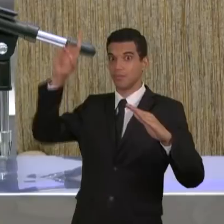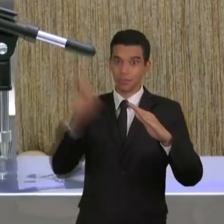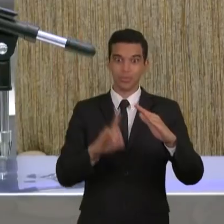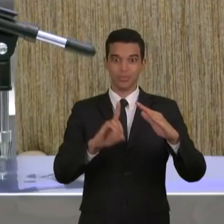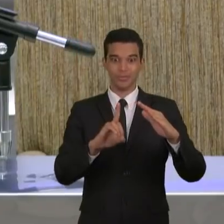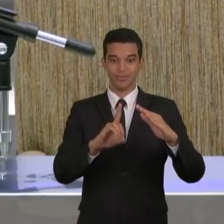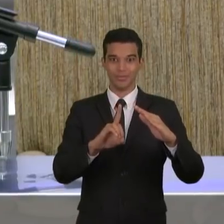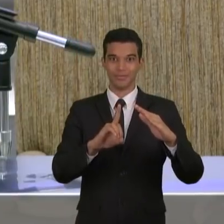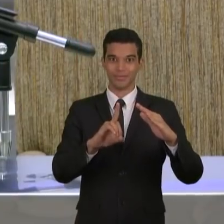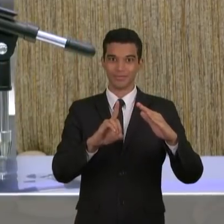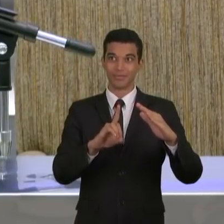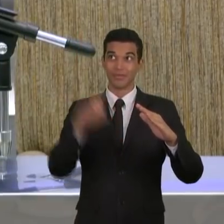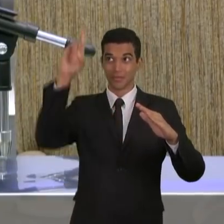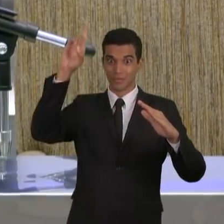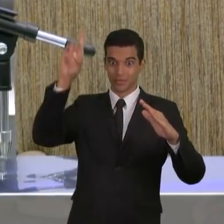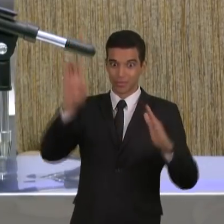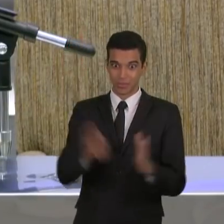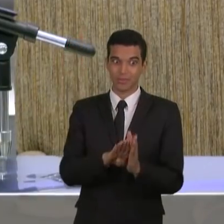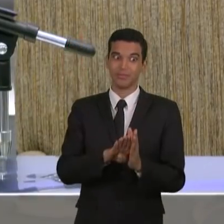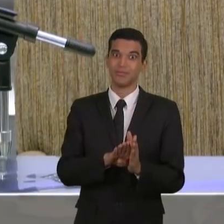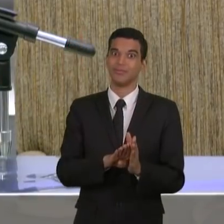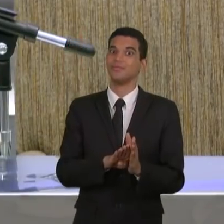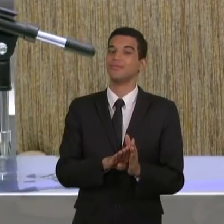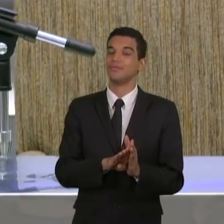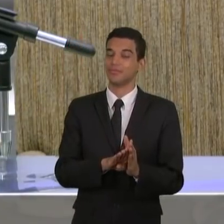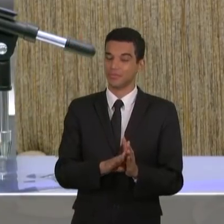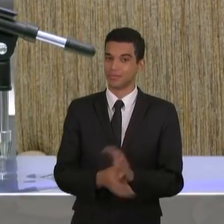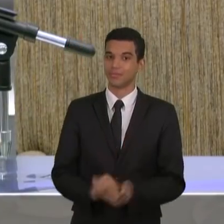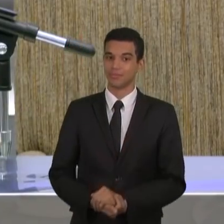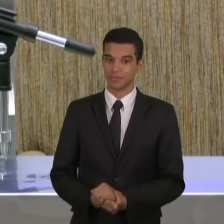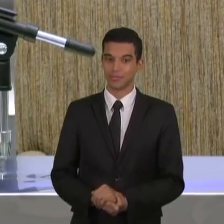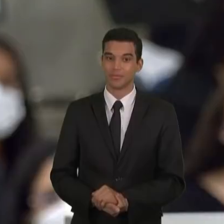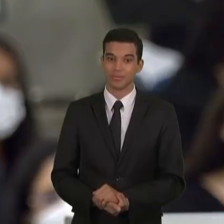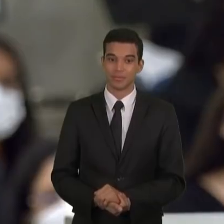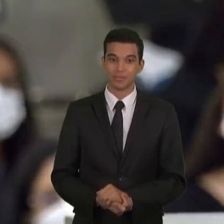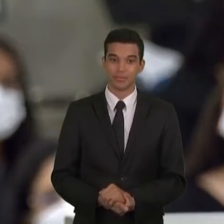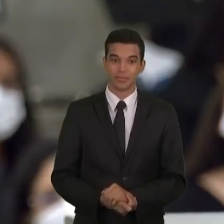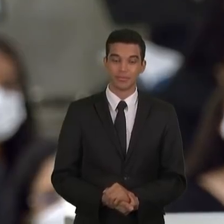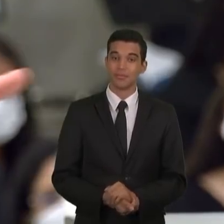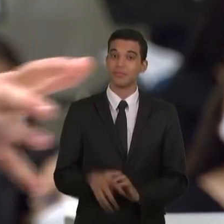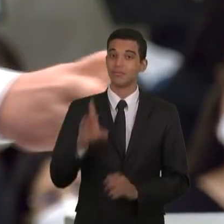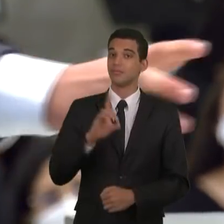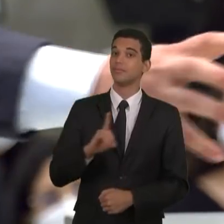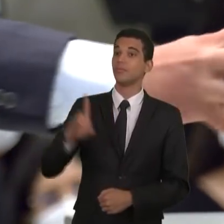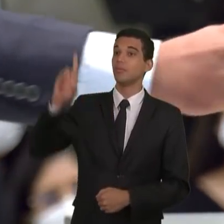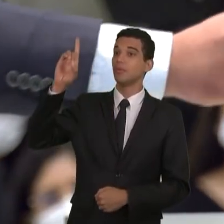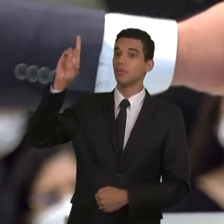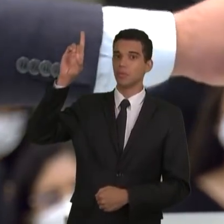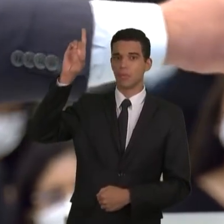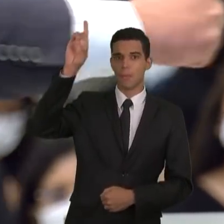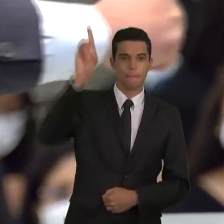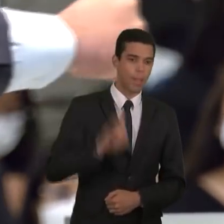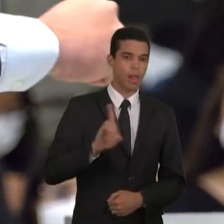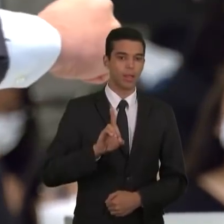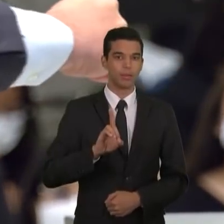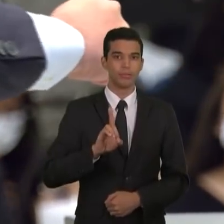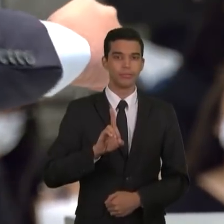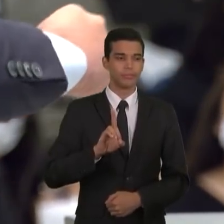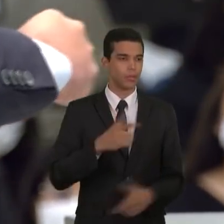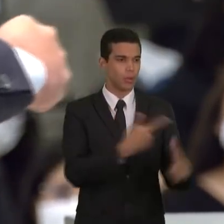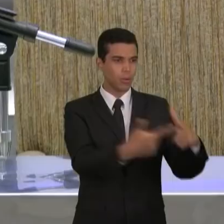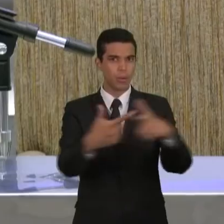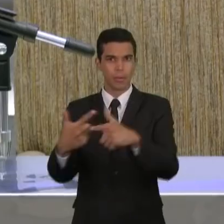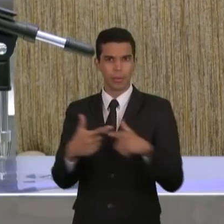bom e quando ele está e ele toma conta da situação ele